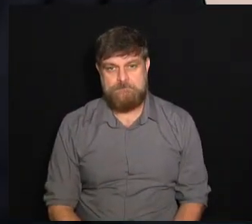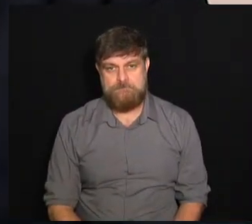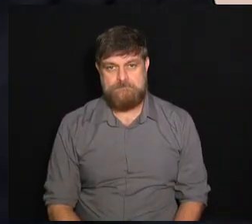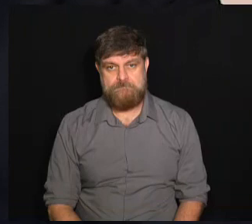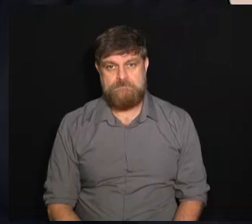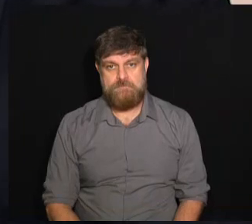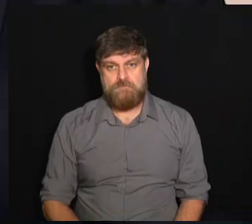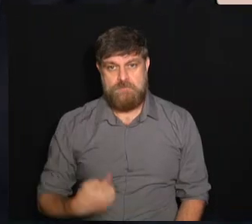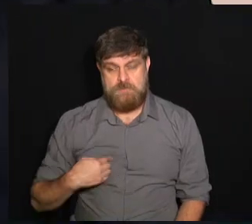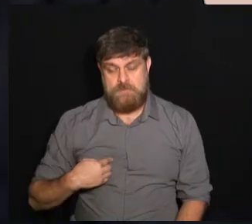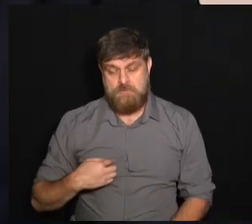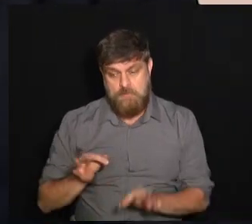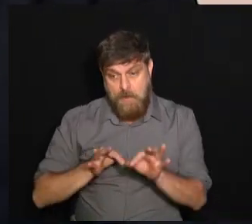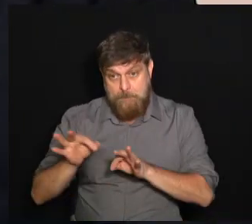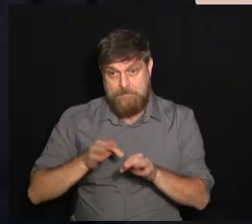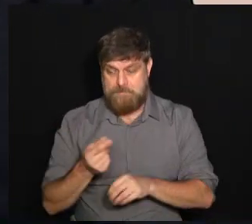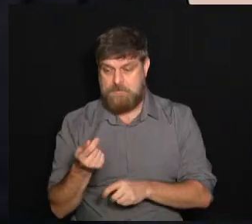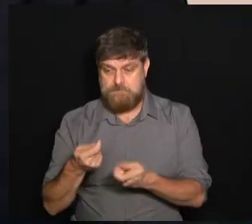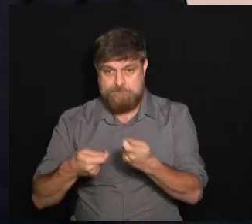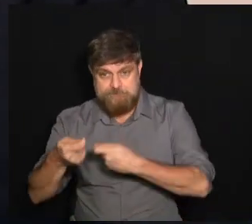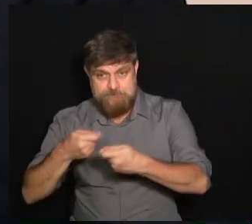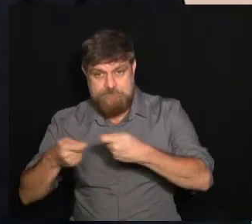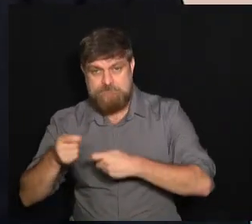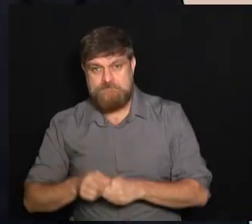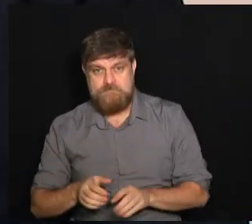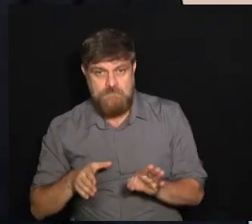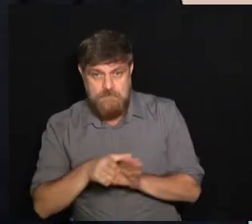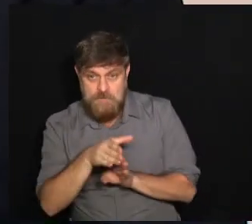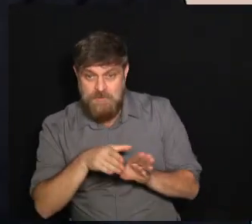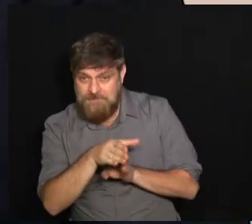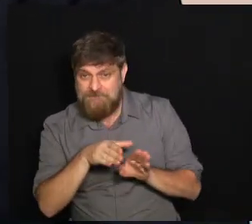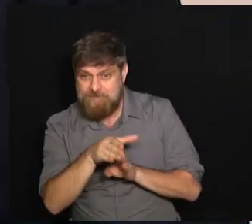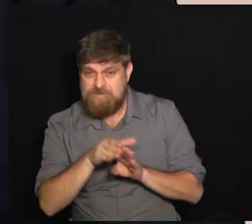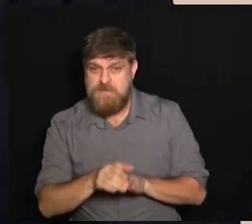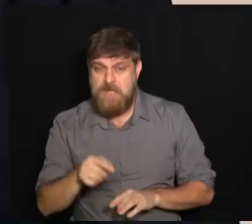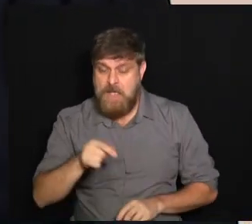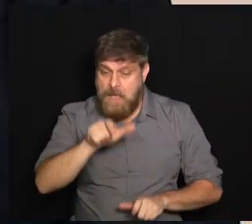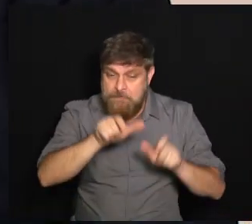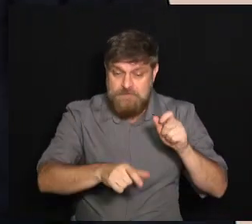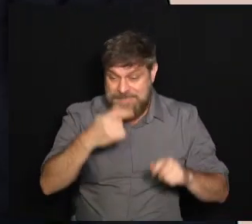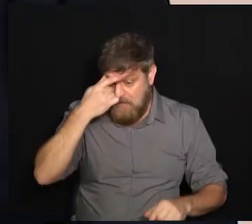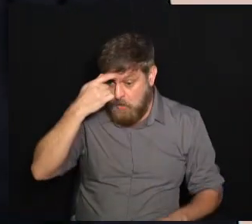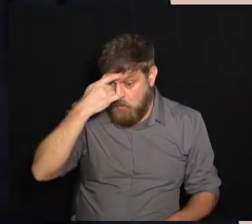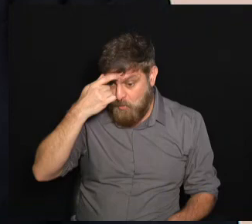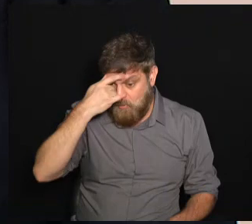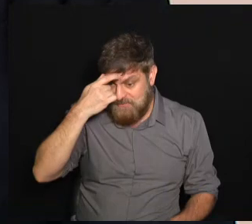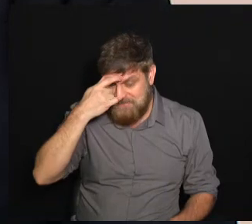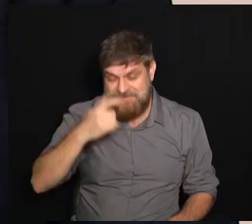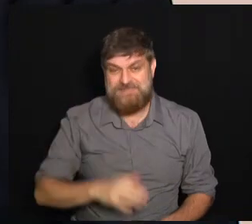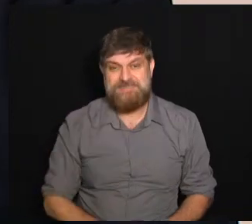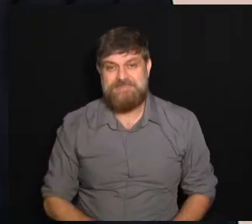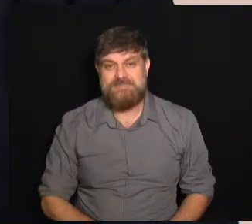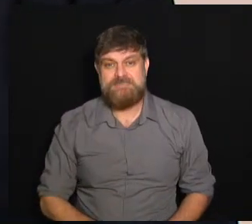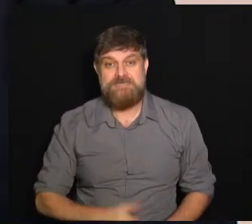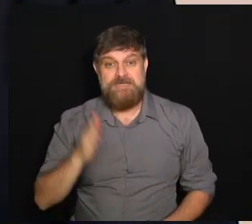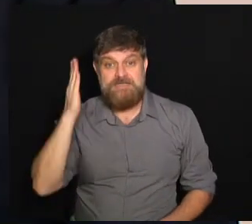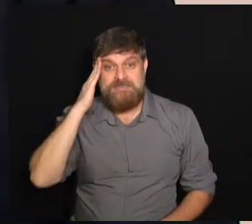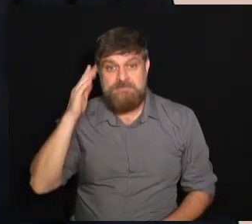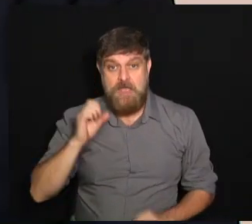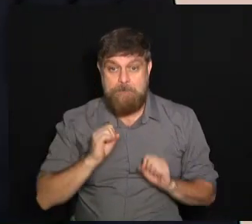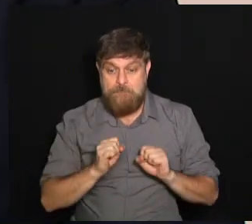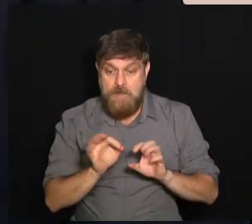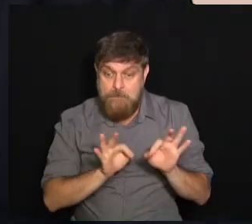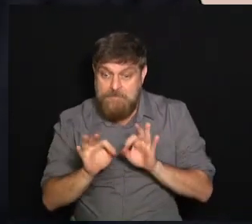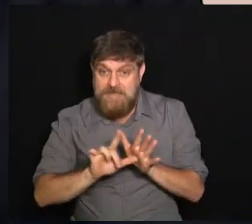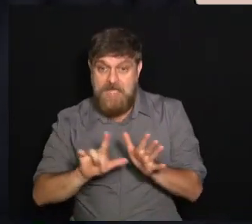Nós, como planejador financeiro, a gente procura trazer a luz da educação financeira para as pessoas, no sentido de que elas possam se